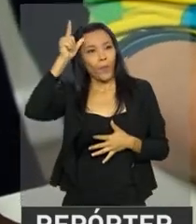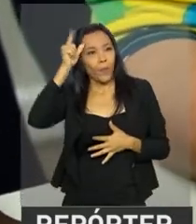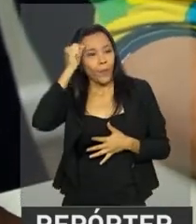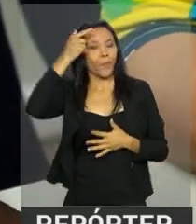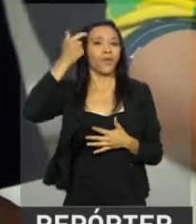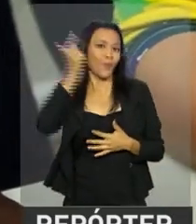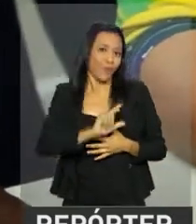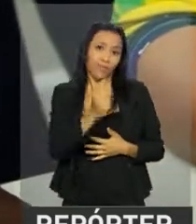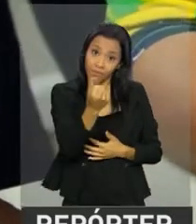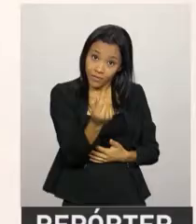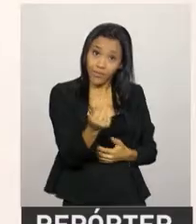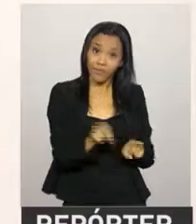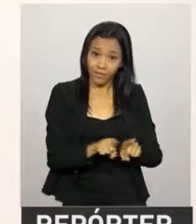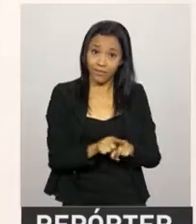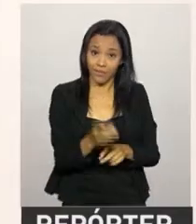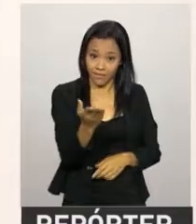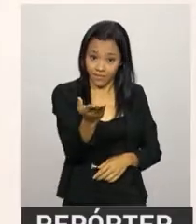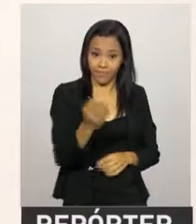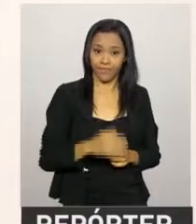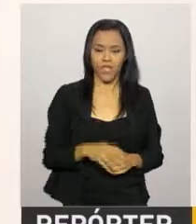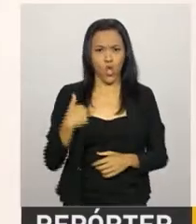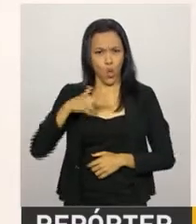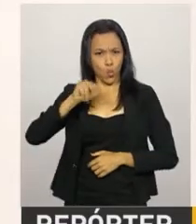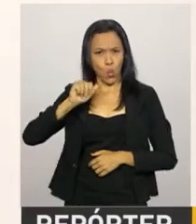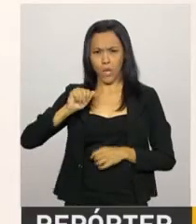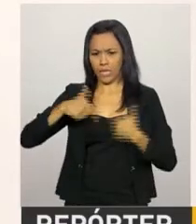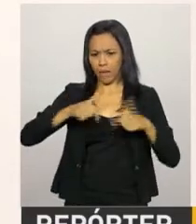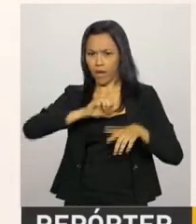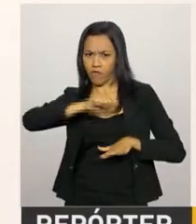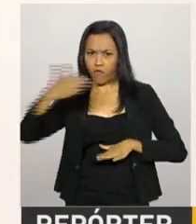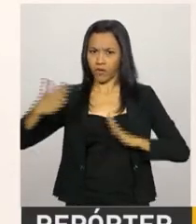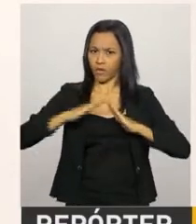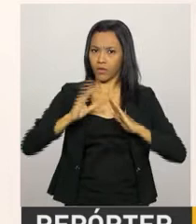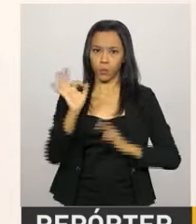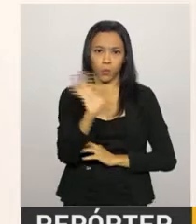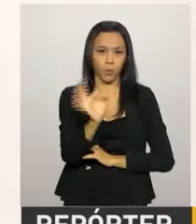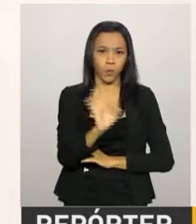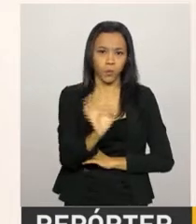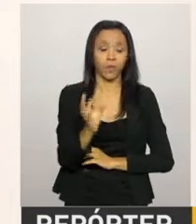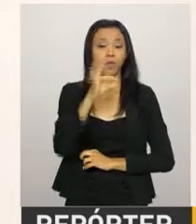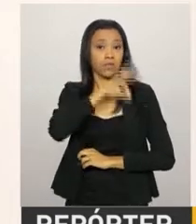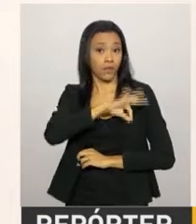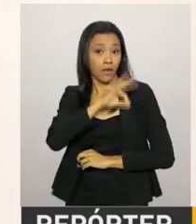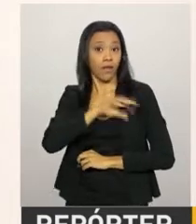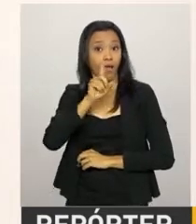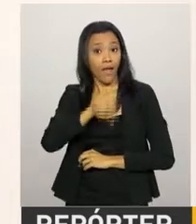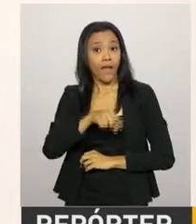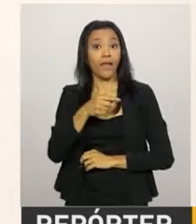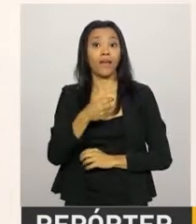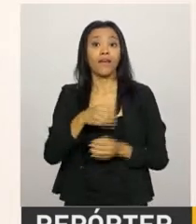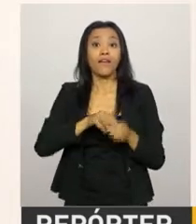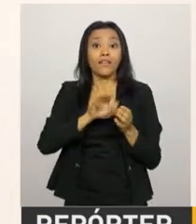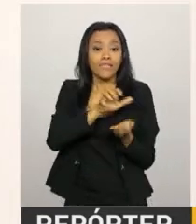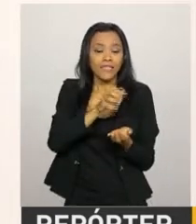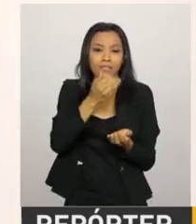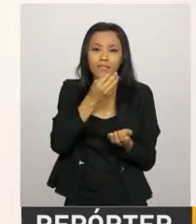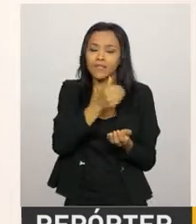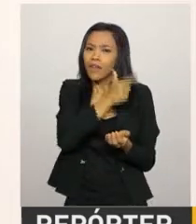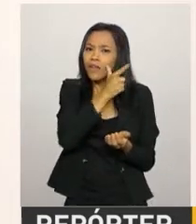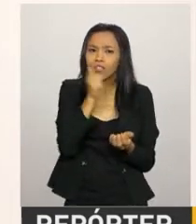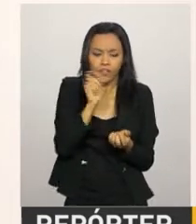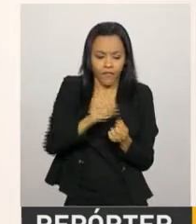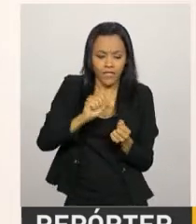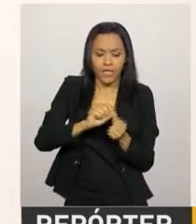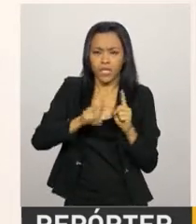de ganhar um dinheirinho. Eu nunca trabalhei fora. Minha renda era fazer salgadinho para fora. Quando veio o